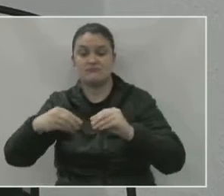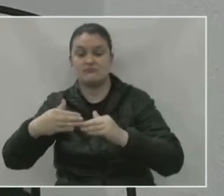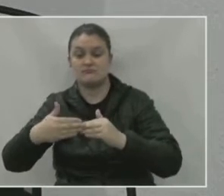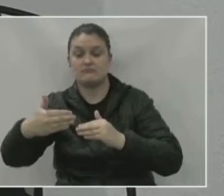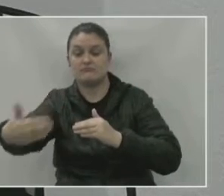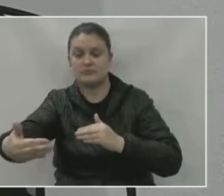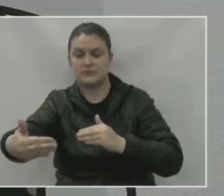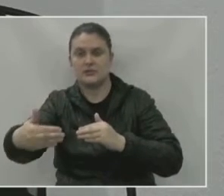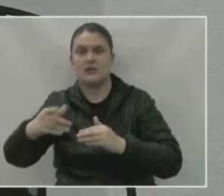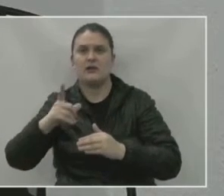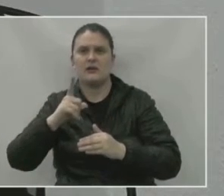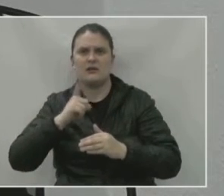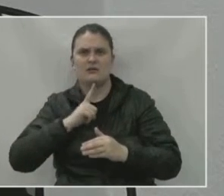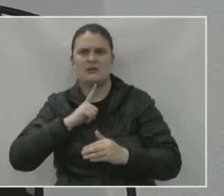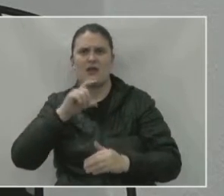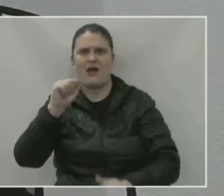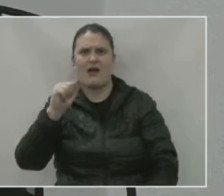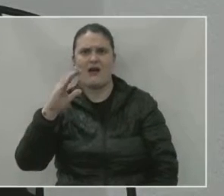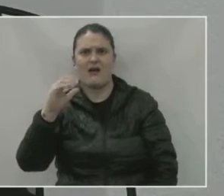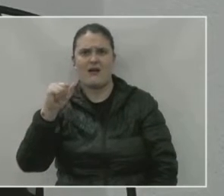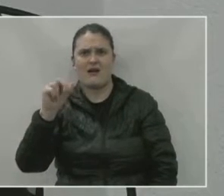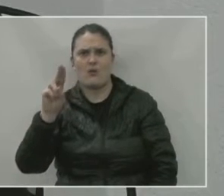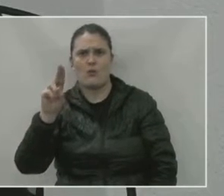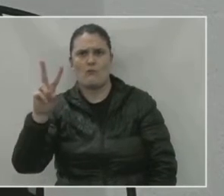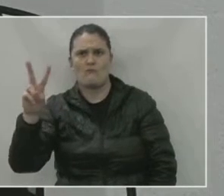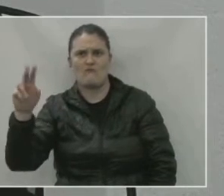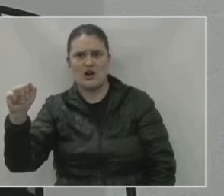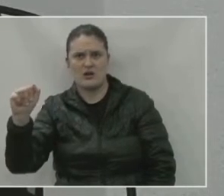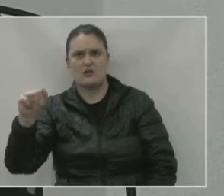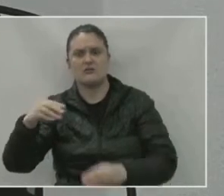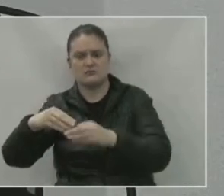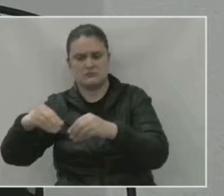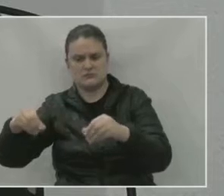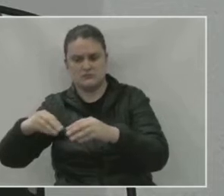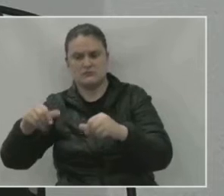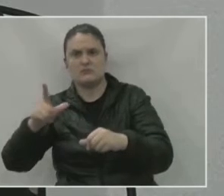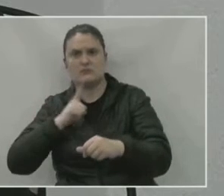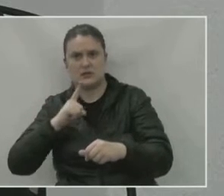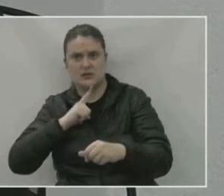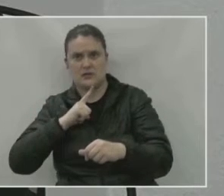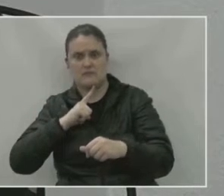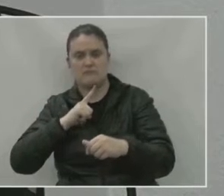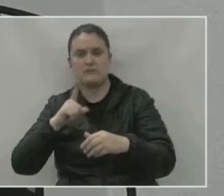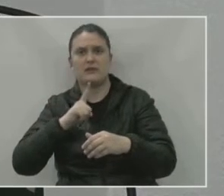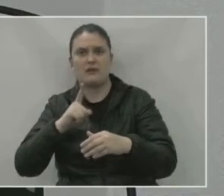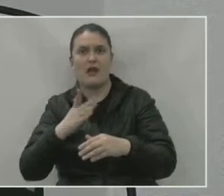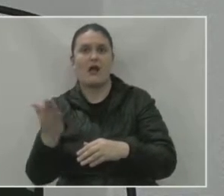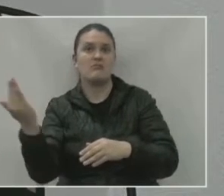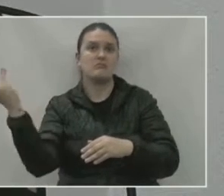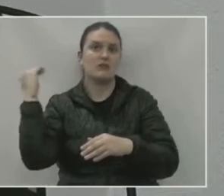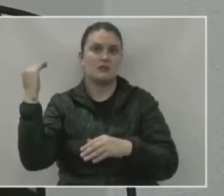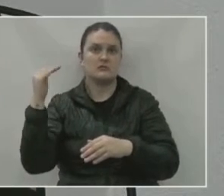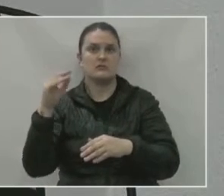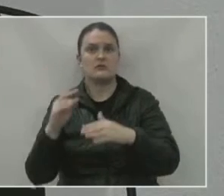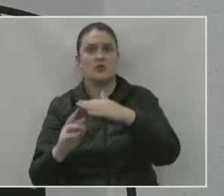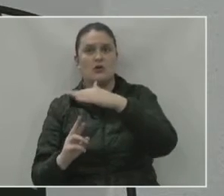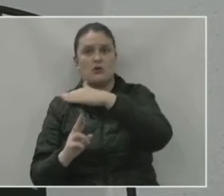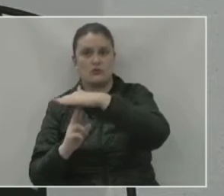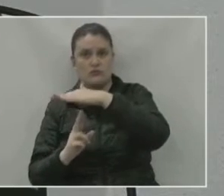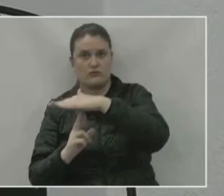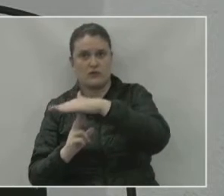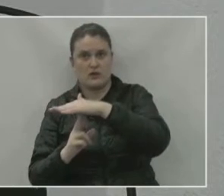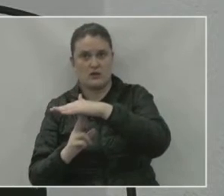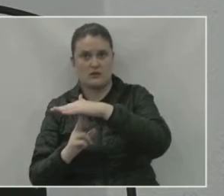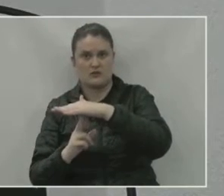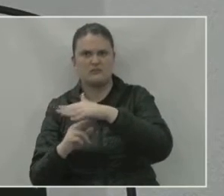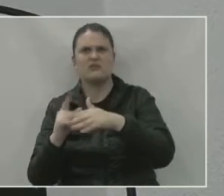metade do terreno da Caúva, aí um outro terreno que dá para a rua ali atrás da rodoviária e um terreno que nós já ocupamos